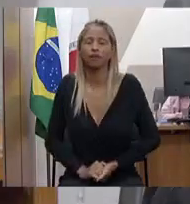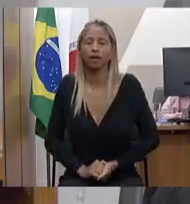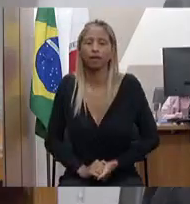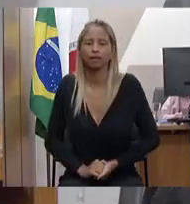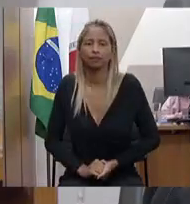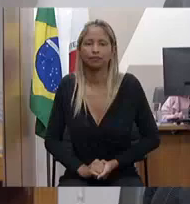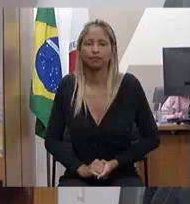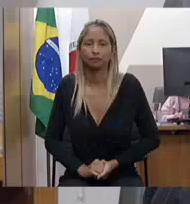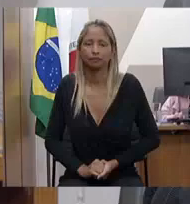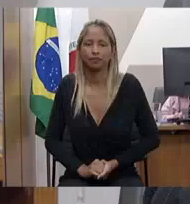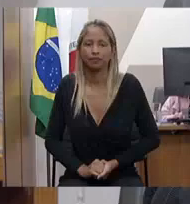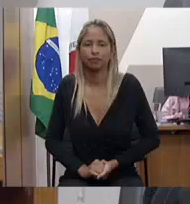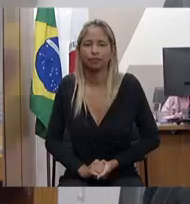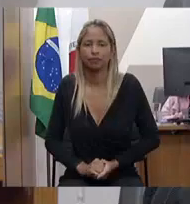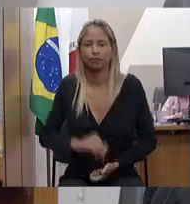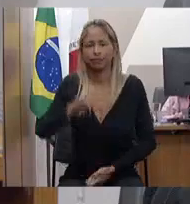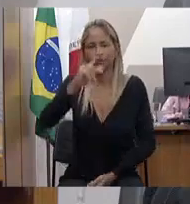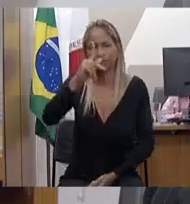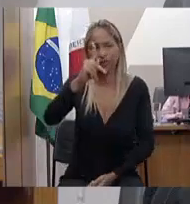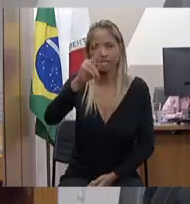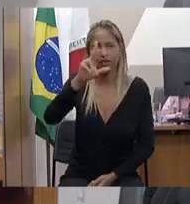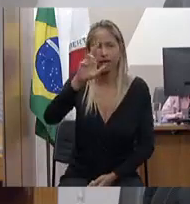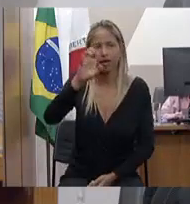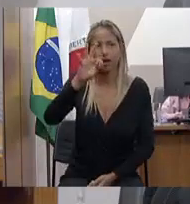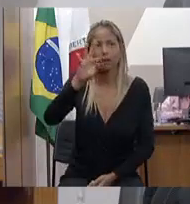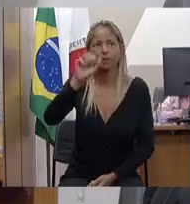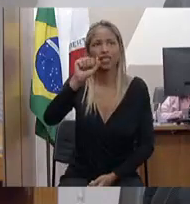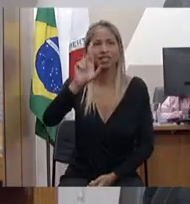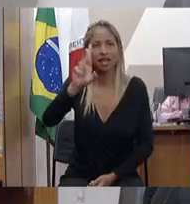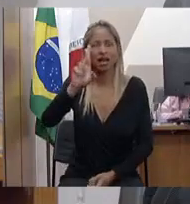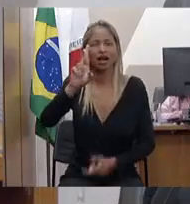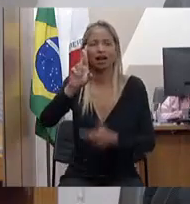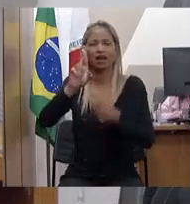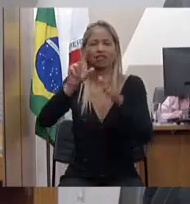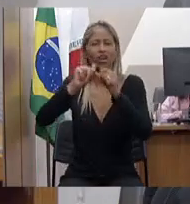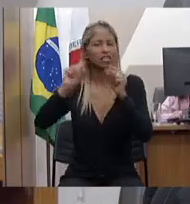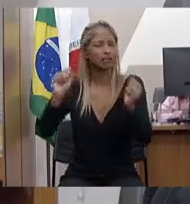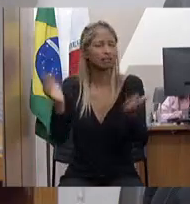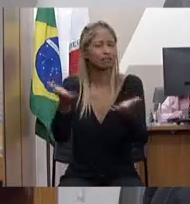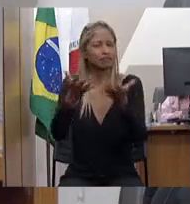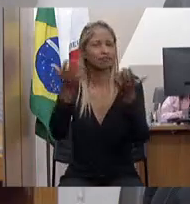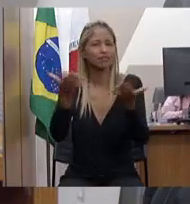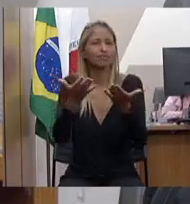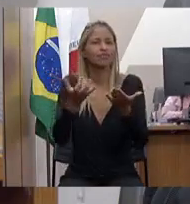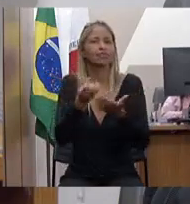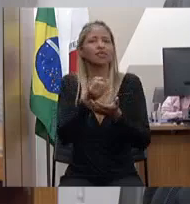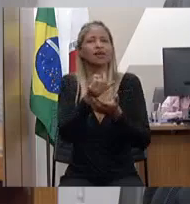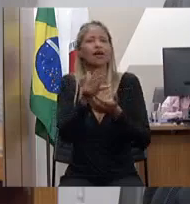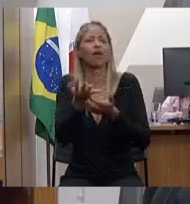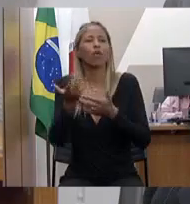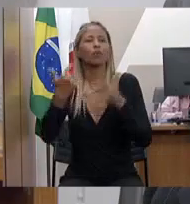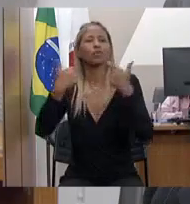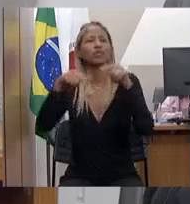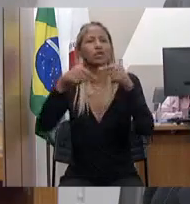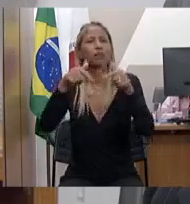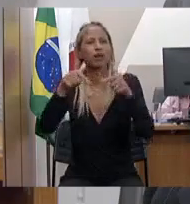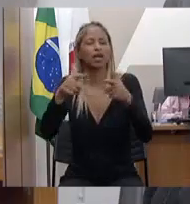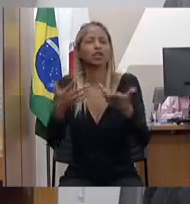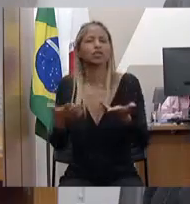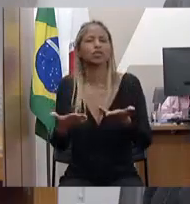prestar prestar homenagens alguns trabalhadores